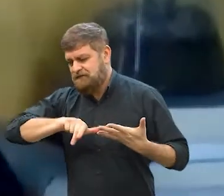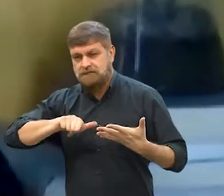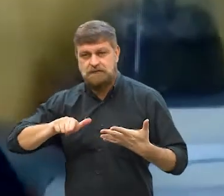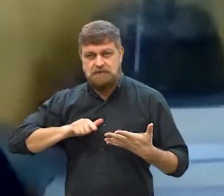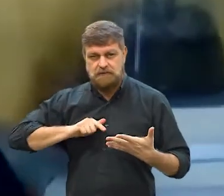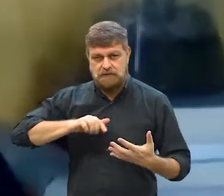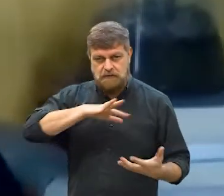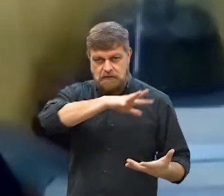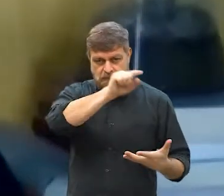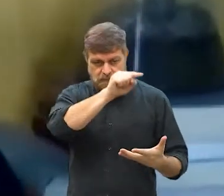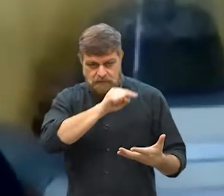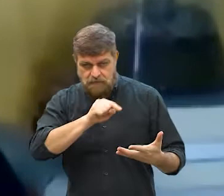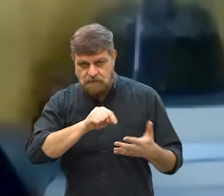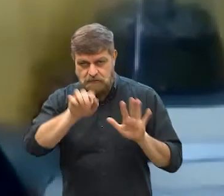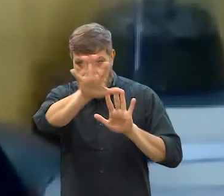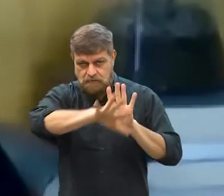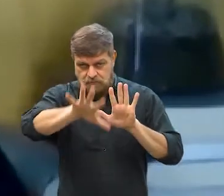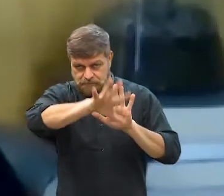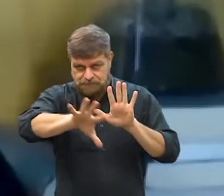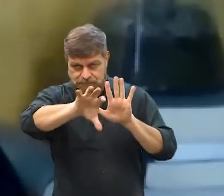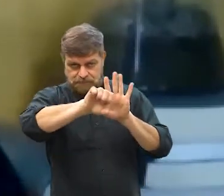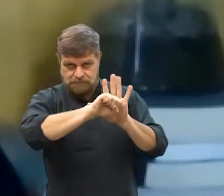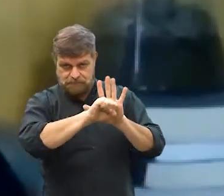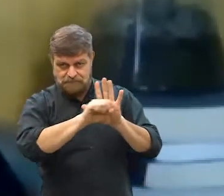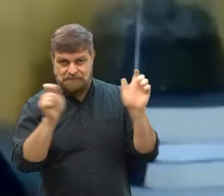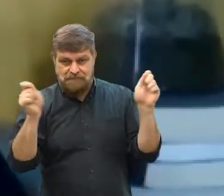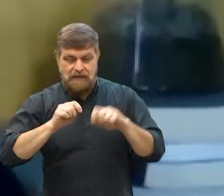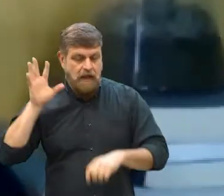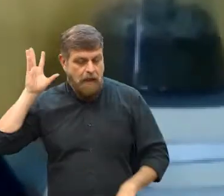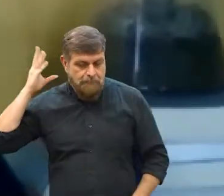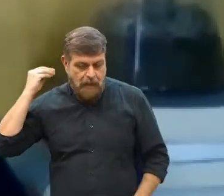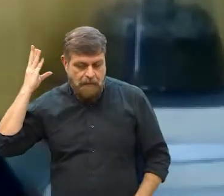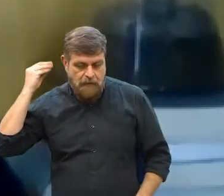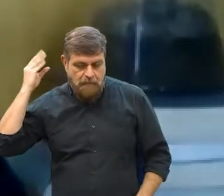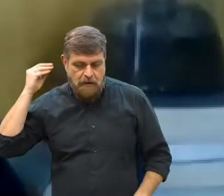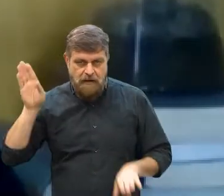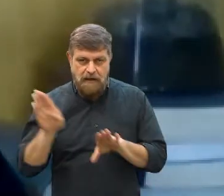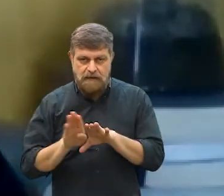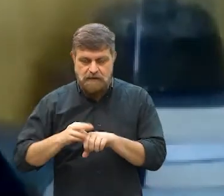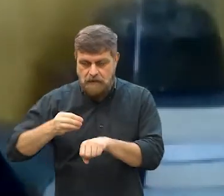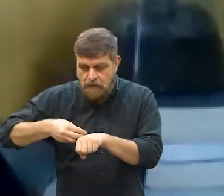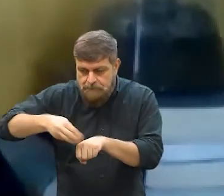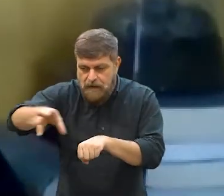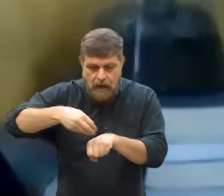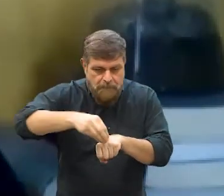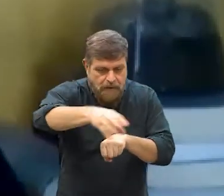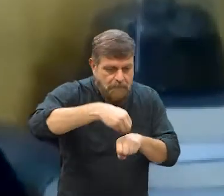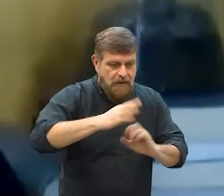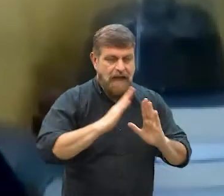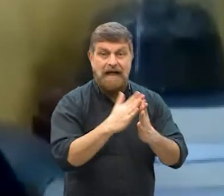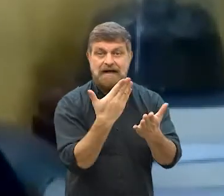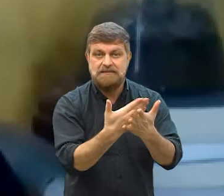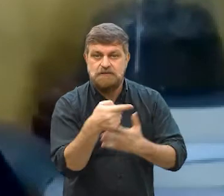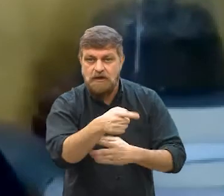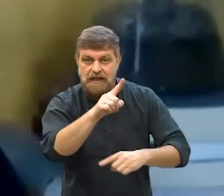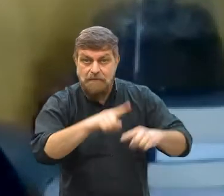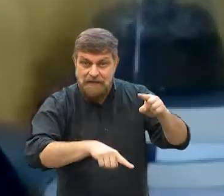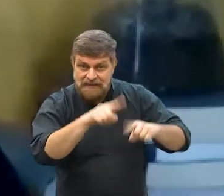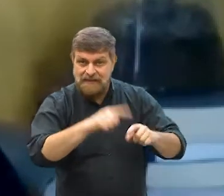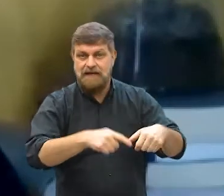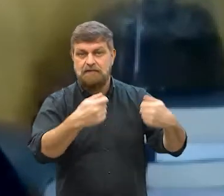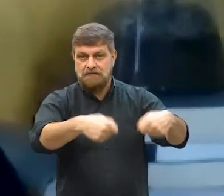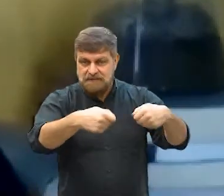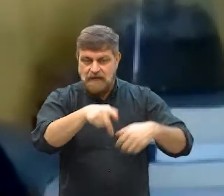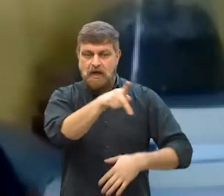todo mundo do áudio que você pode desenvolver e fora que você pode enviar também materiais para as escolas as escolas também estão precisando